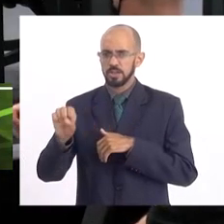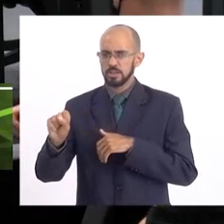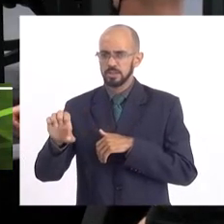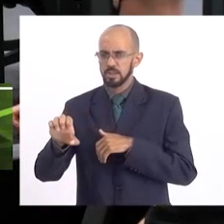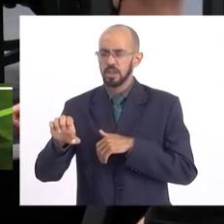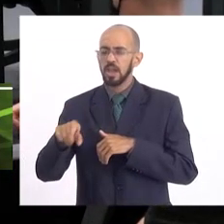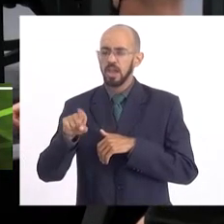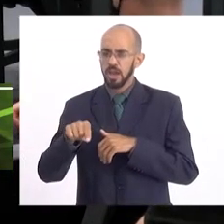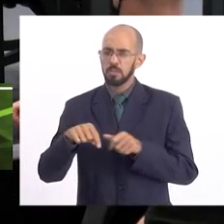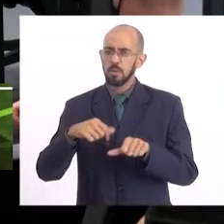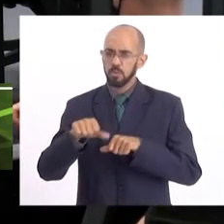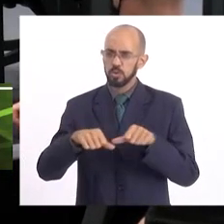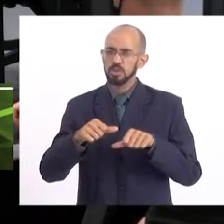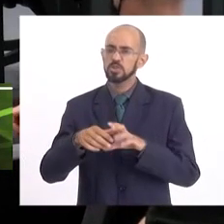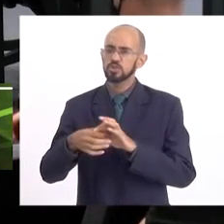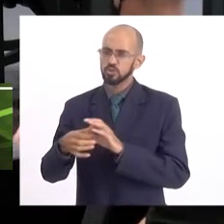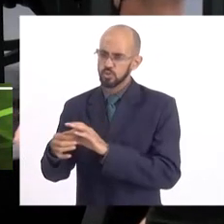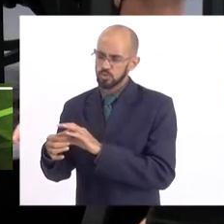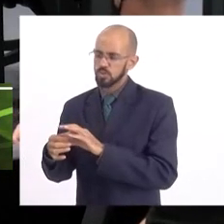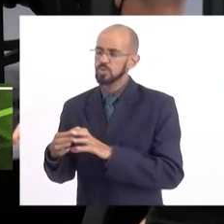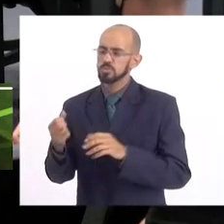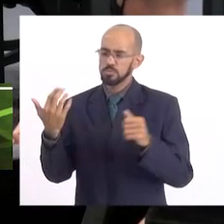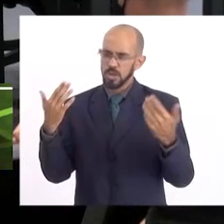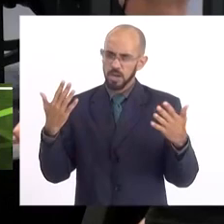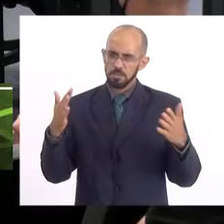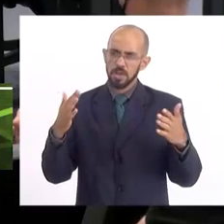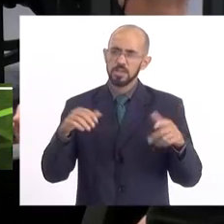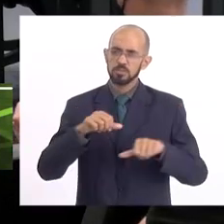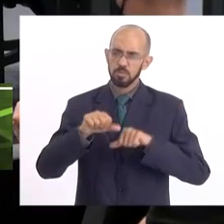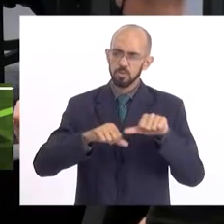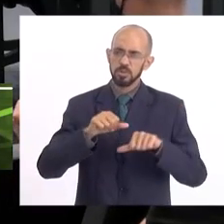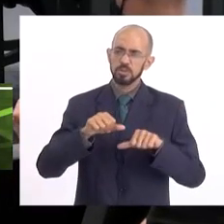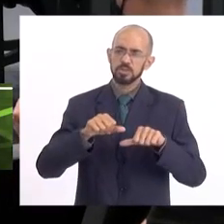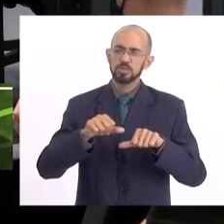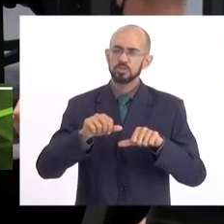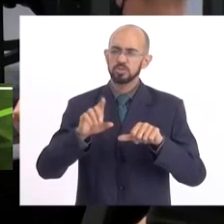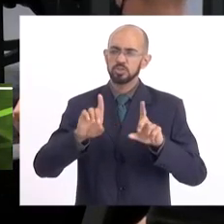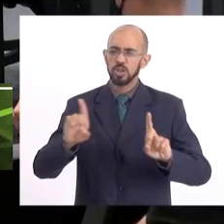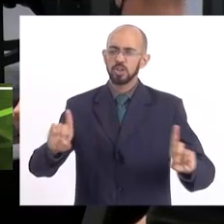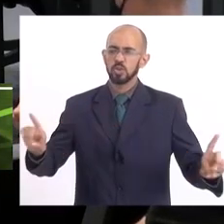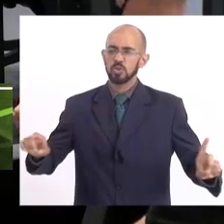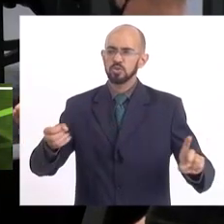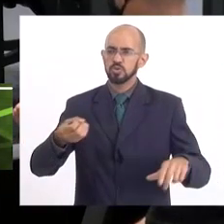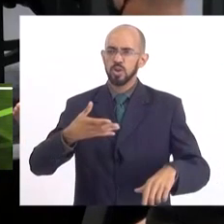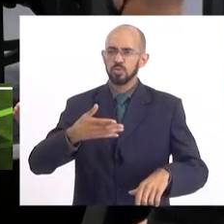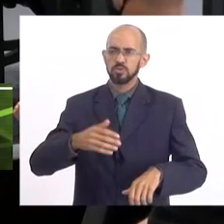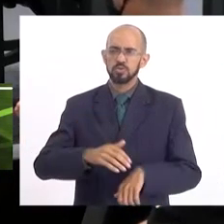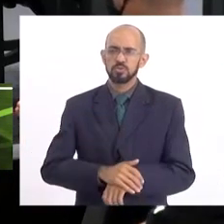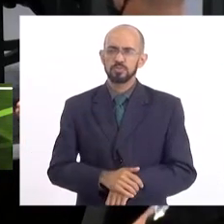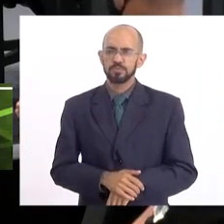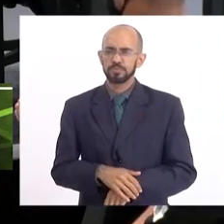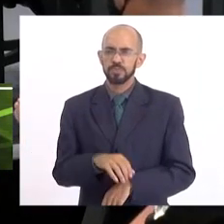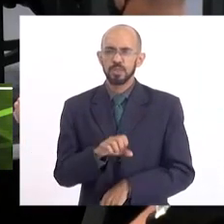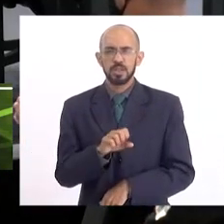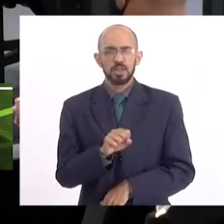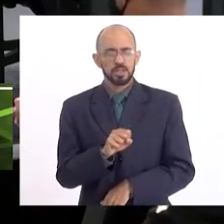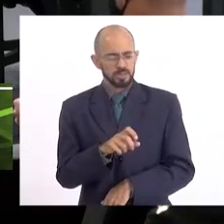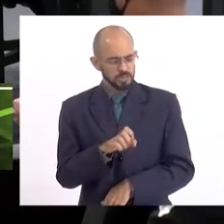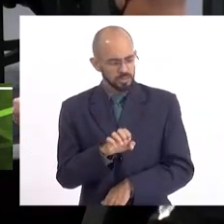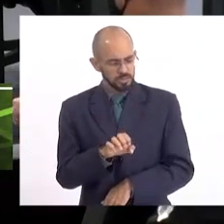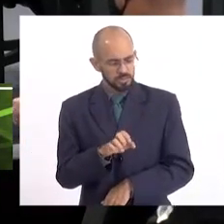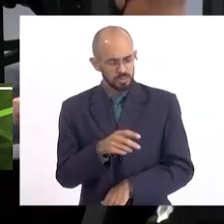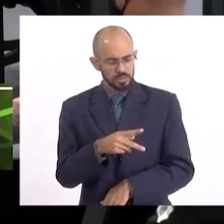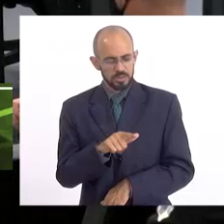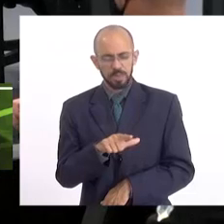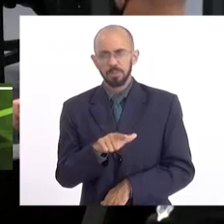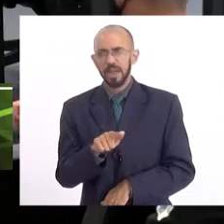aí com a tua gestão, dos sem diretores dúvida. Novos, parabéns. Deputado Ceplag, quer fazer uso da palavra? Já